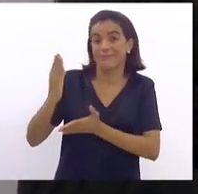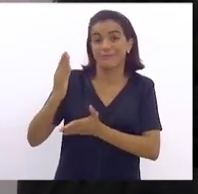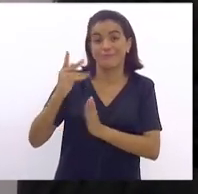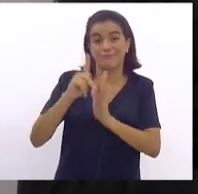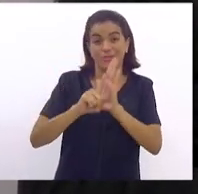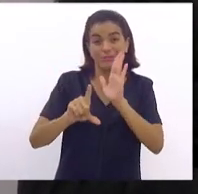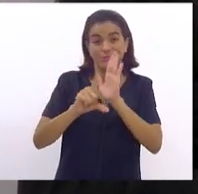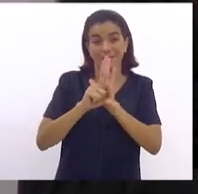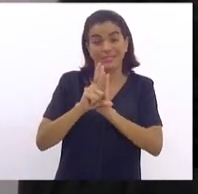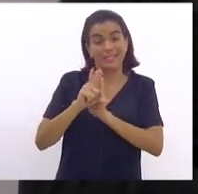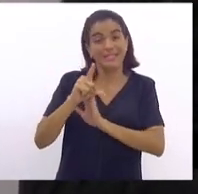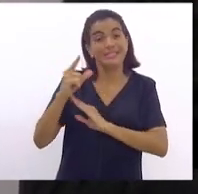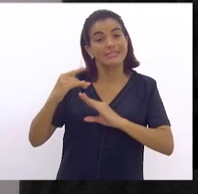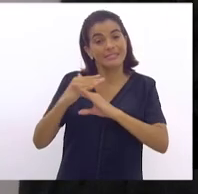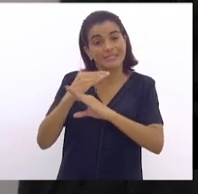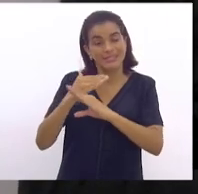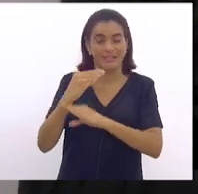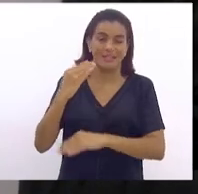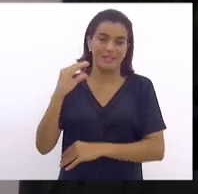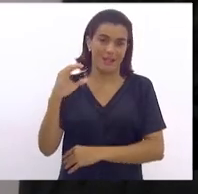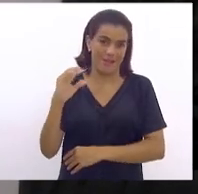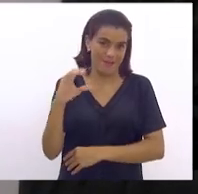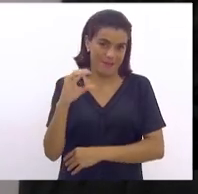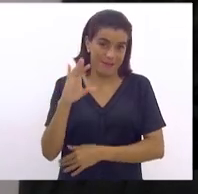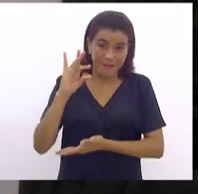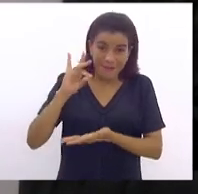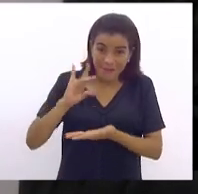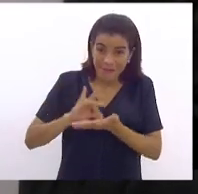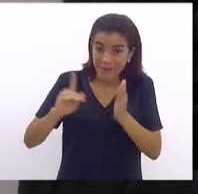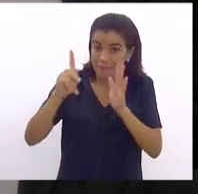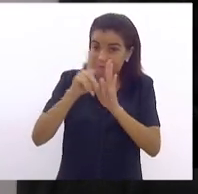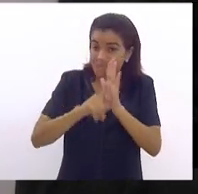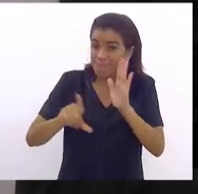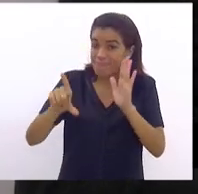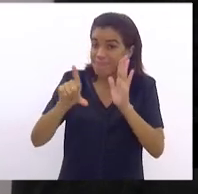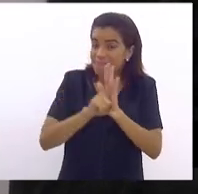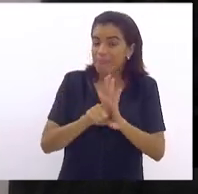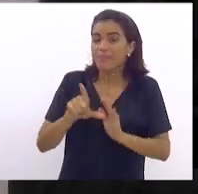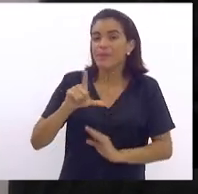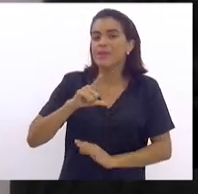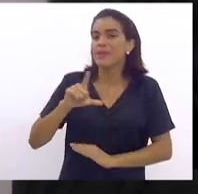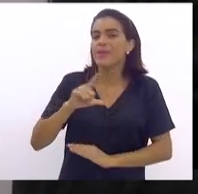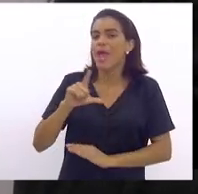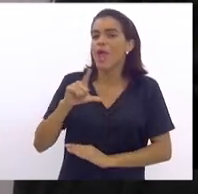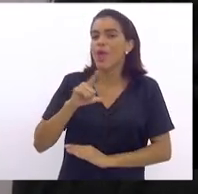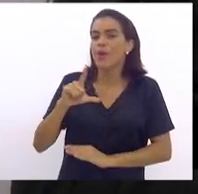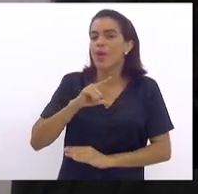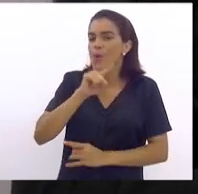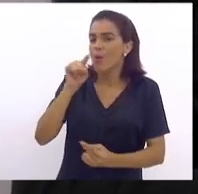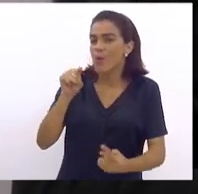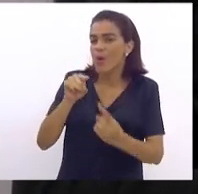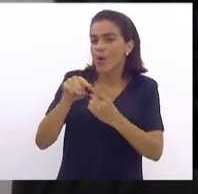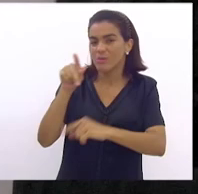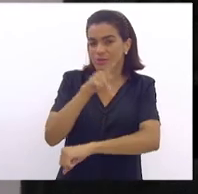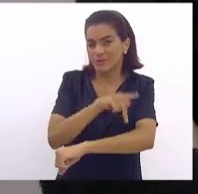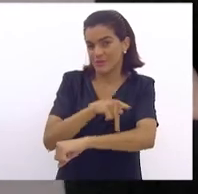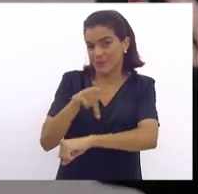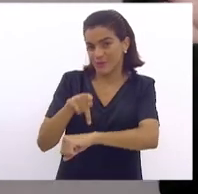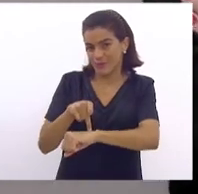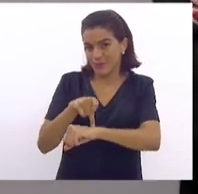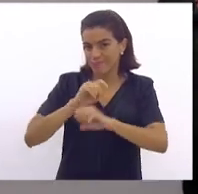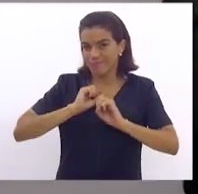lei lá em Niterói. Na verdade, ele é um projeto que ele também tem um cunho pedagógico. Ele tem um